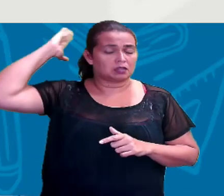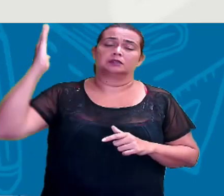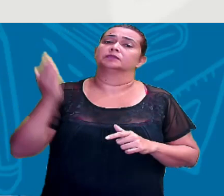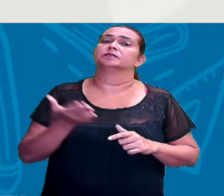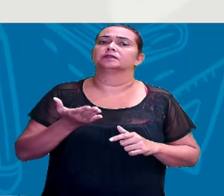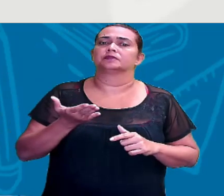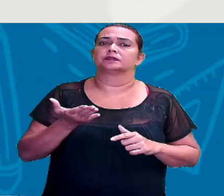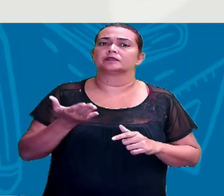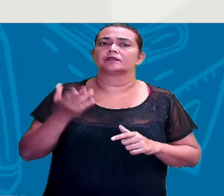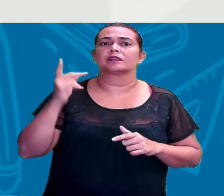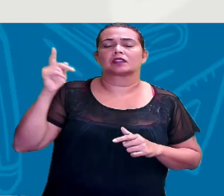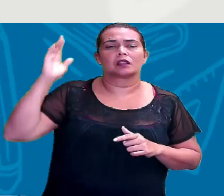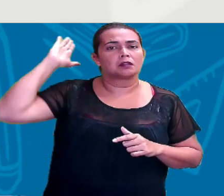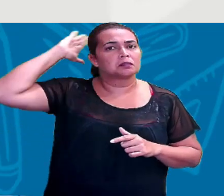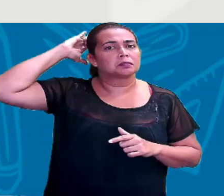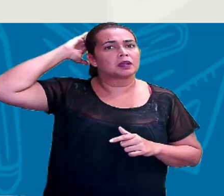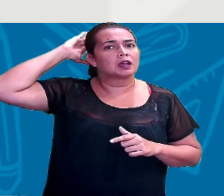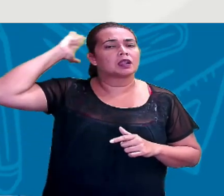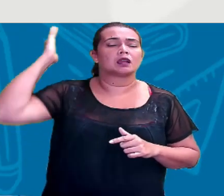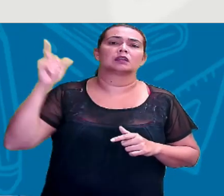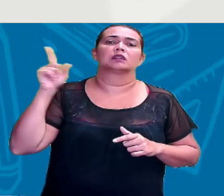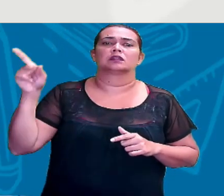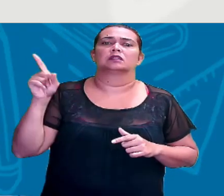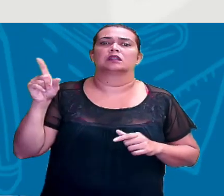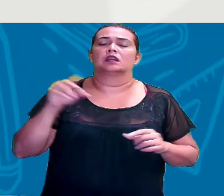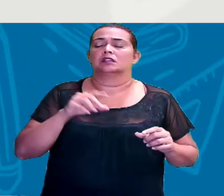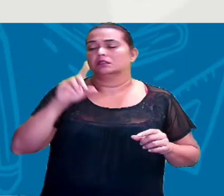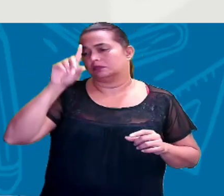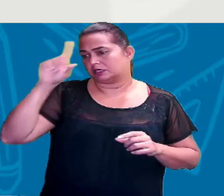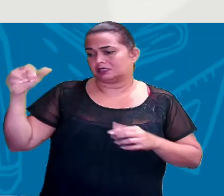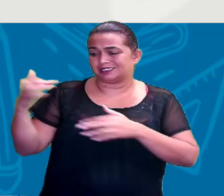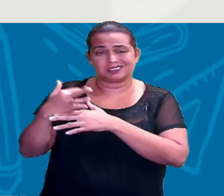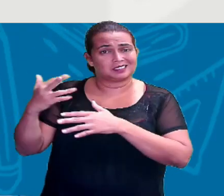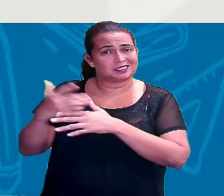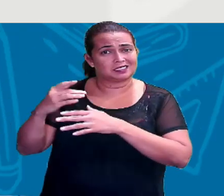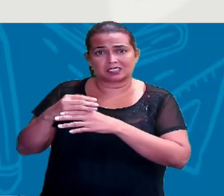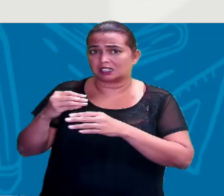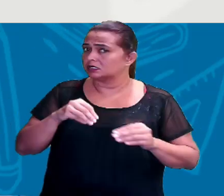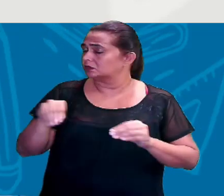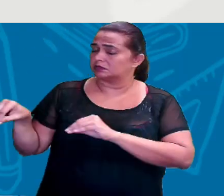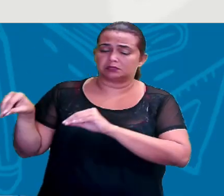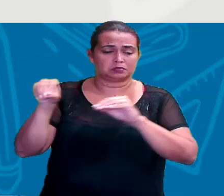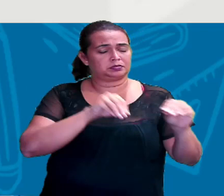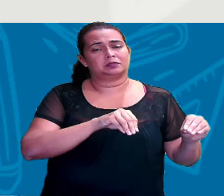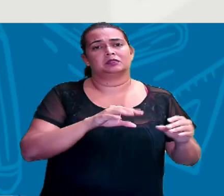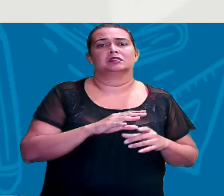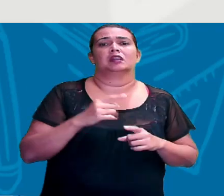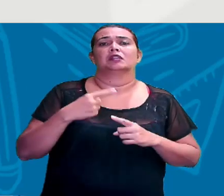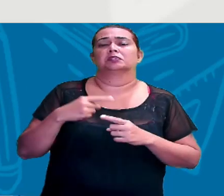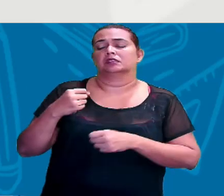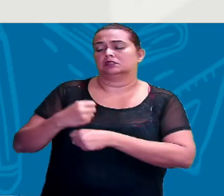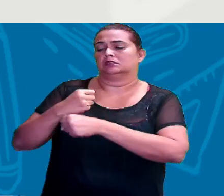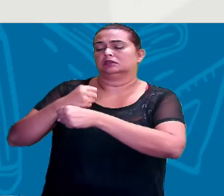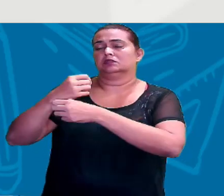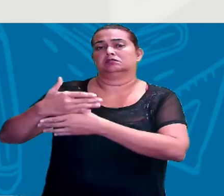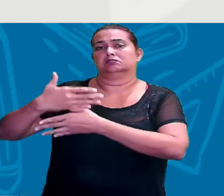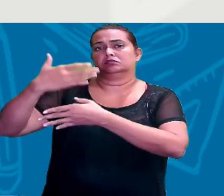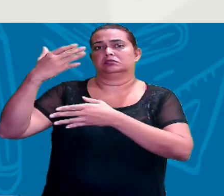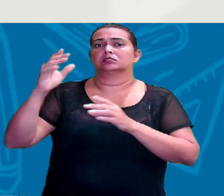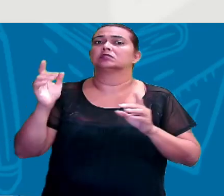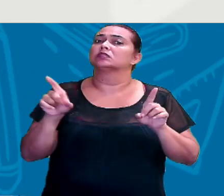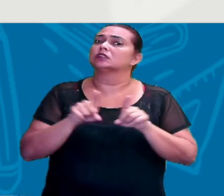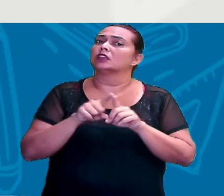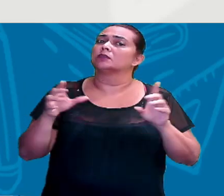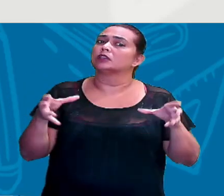caso, no estado do Pará, e que deslocou um grande contingente de população, inclusive comunidades